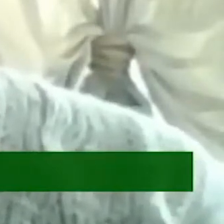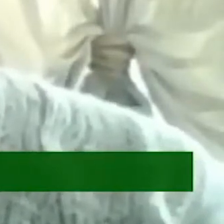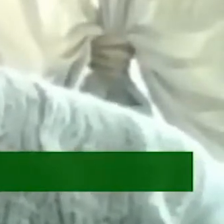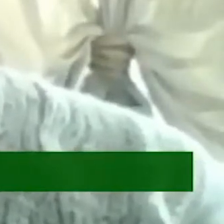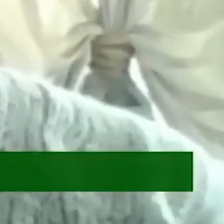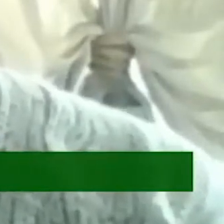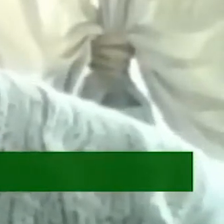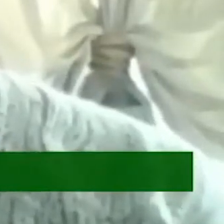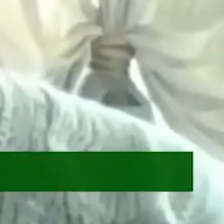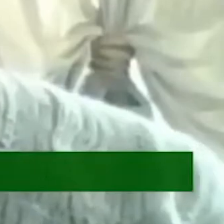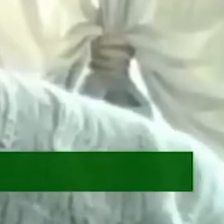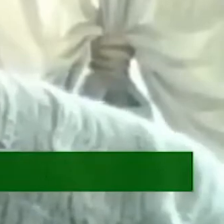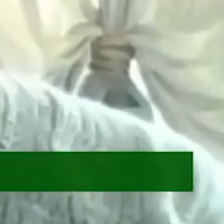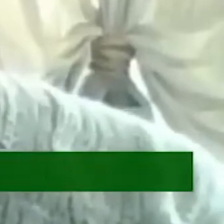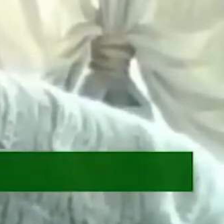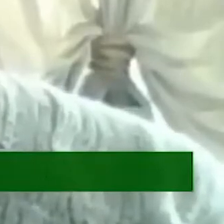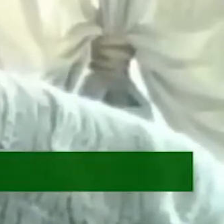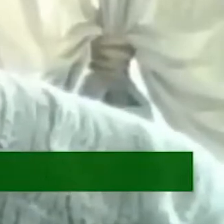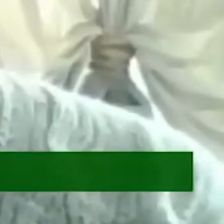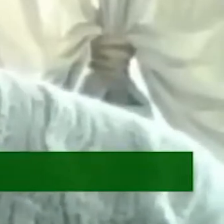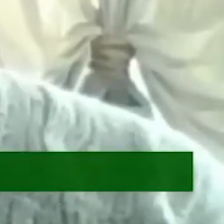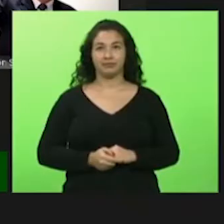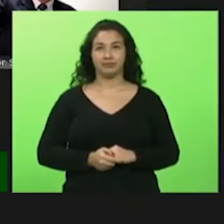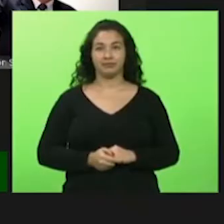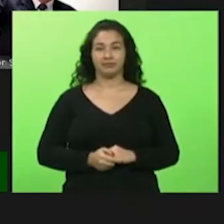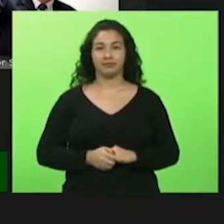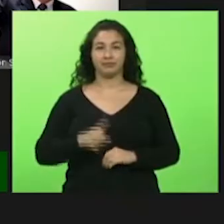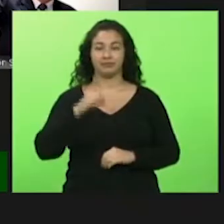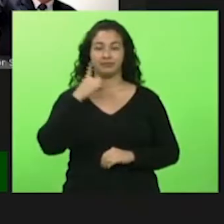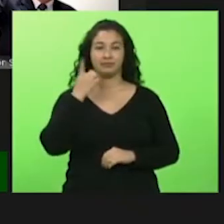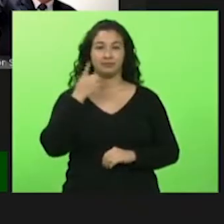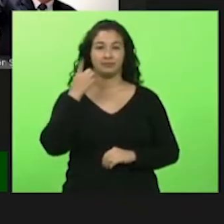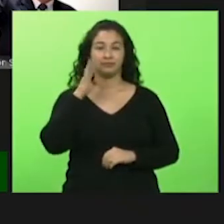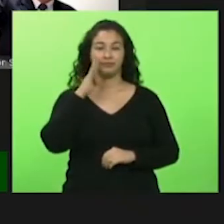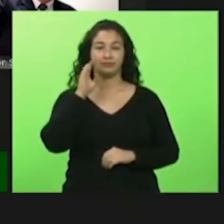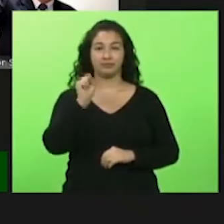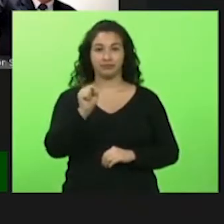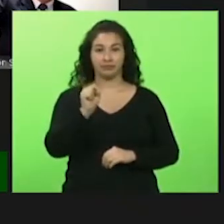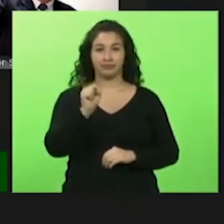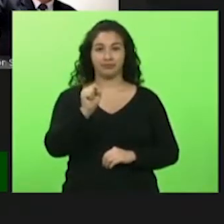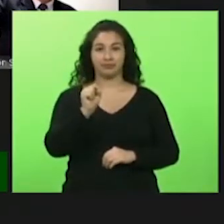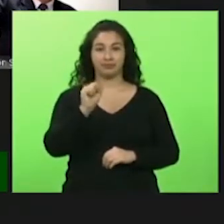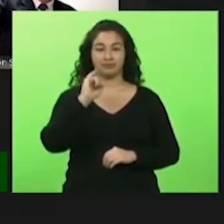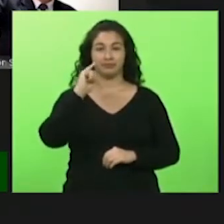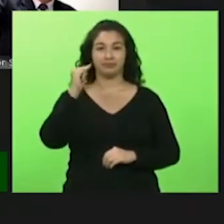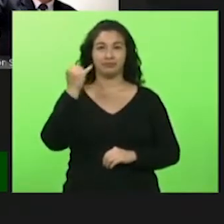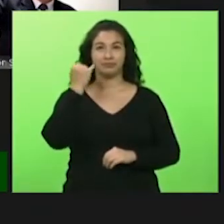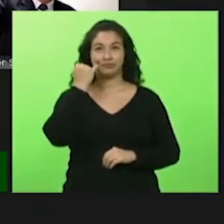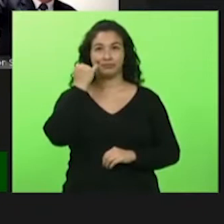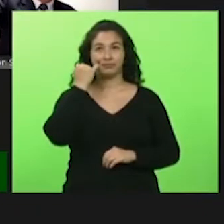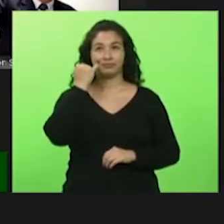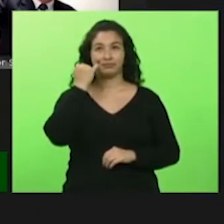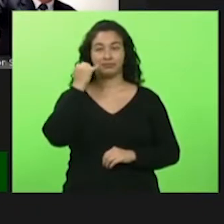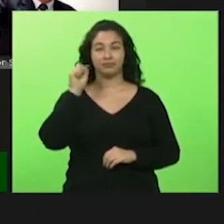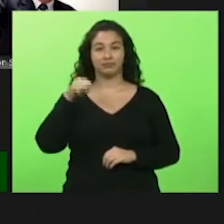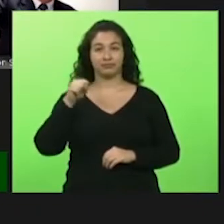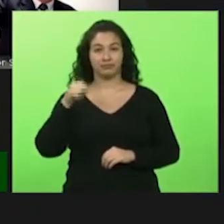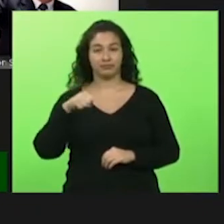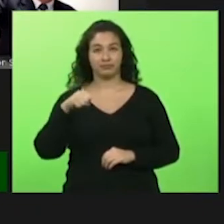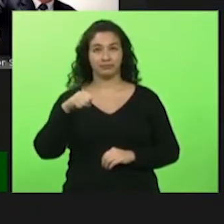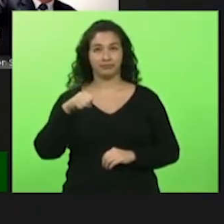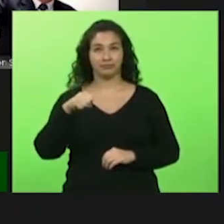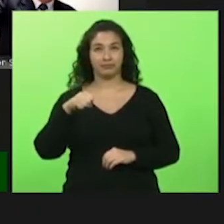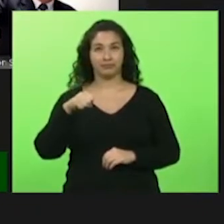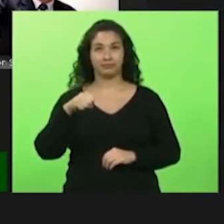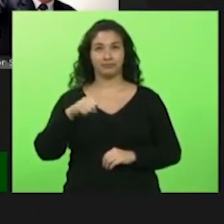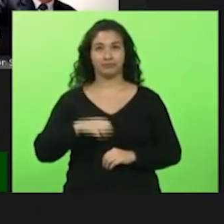porque desburocratiza o processo de formalização. A cada ano, os deputados destinam cerca de 240 milhões de reais